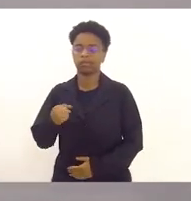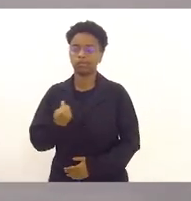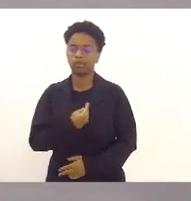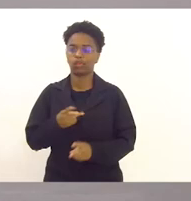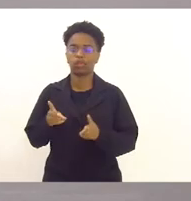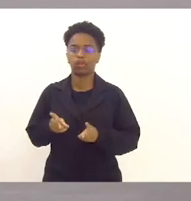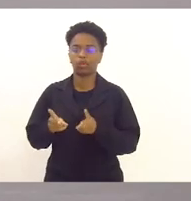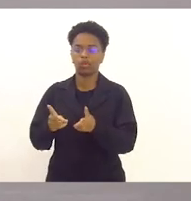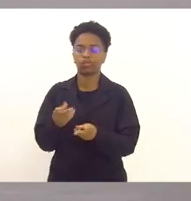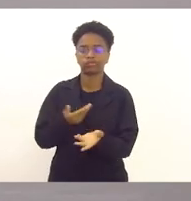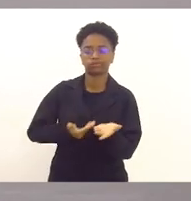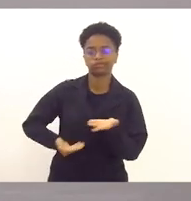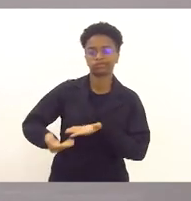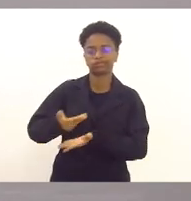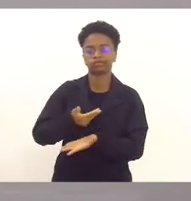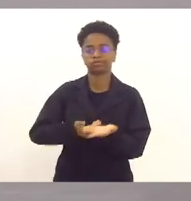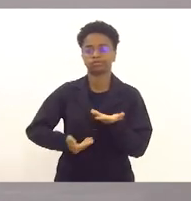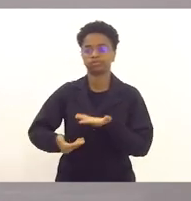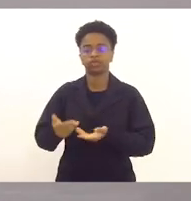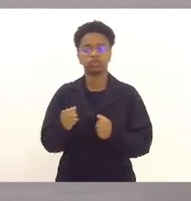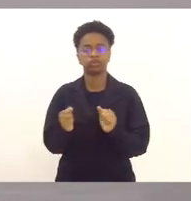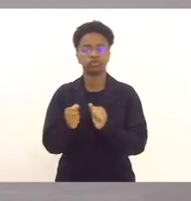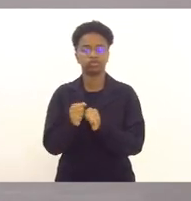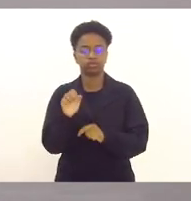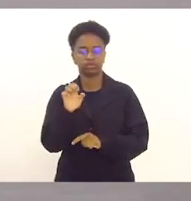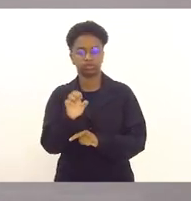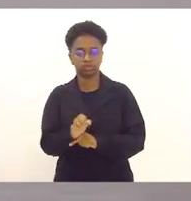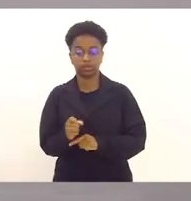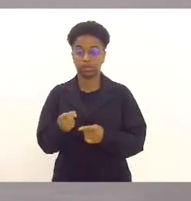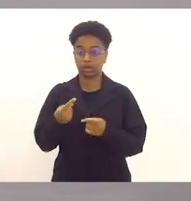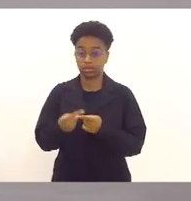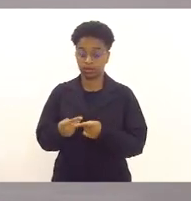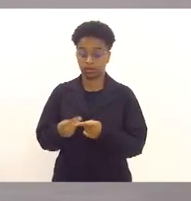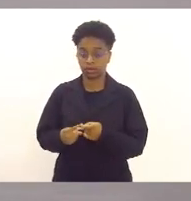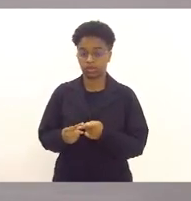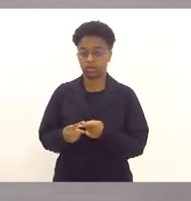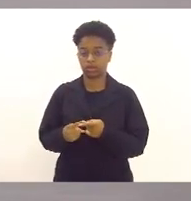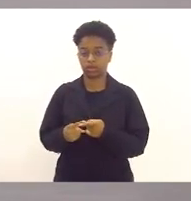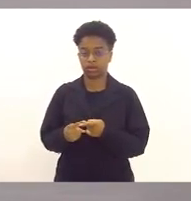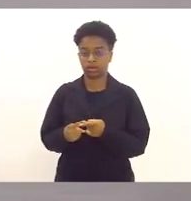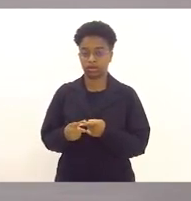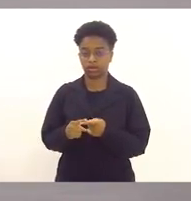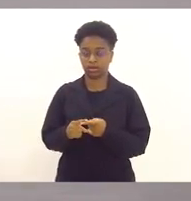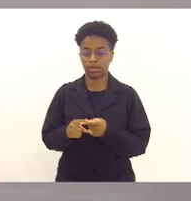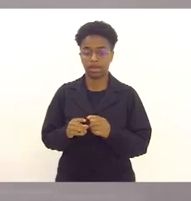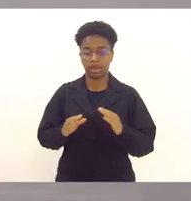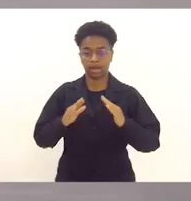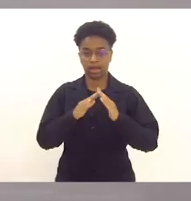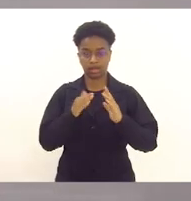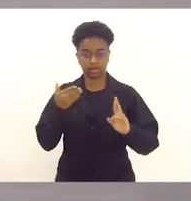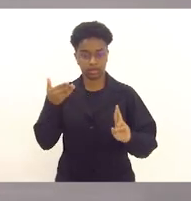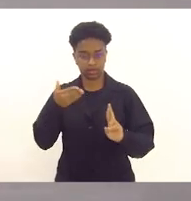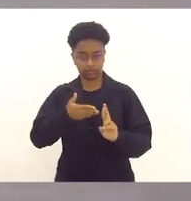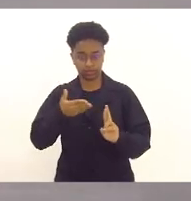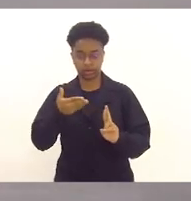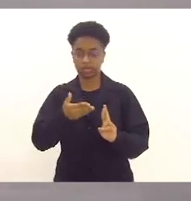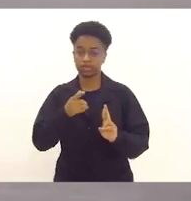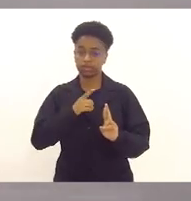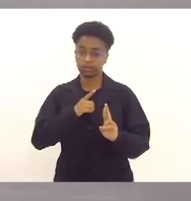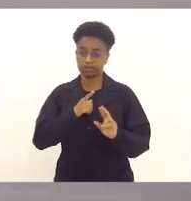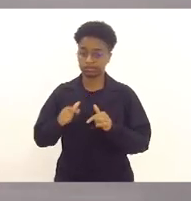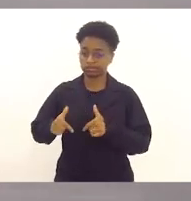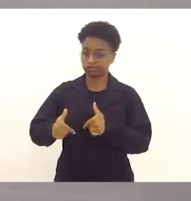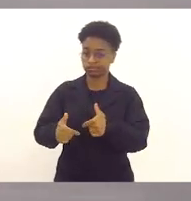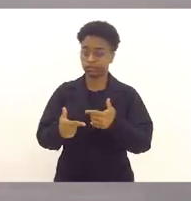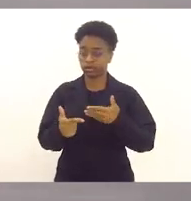com o diálogo com o próprio estado uma vez que a casa de referência ao menino da Gama tá fazendo o papel do